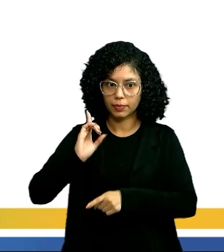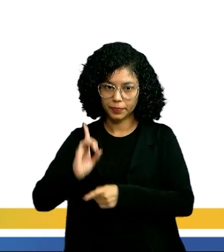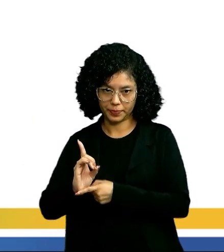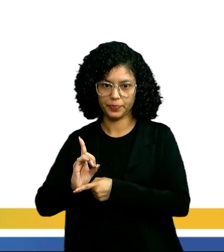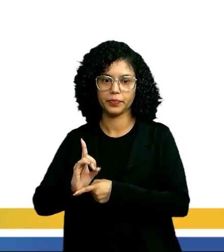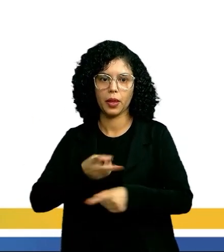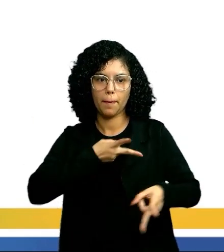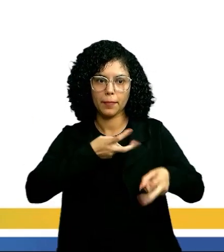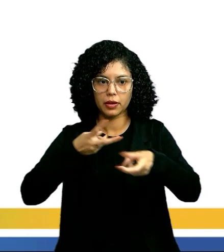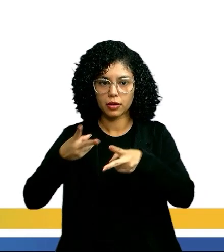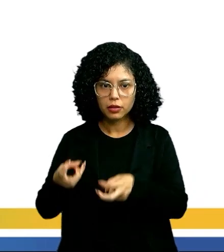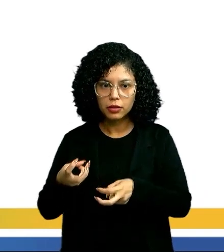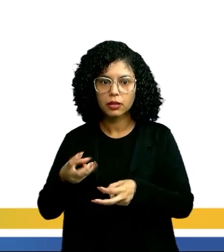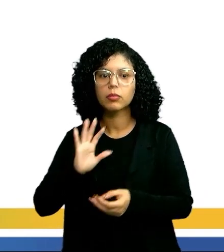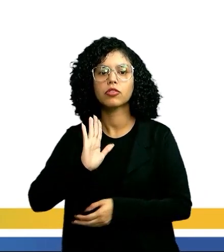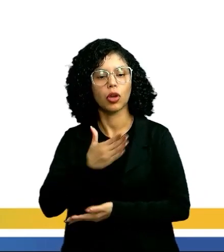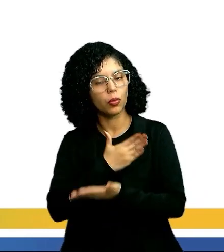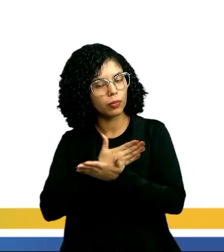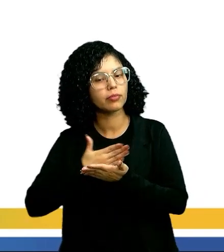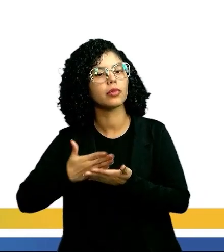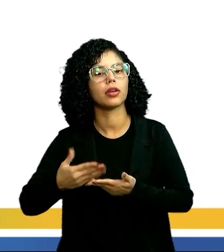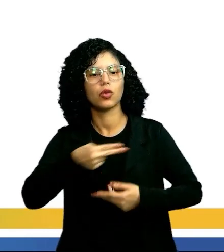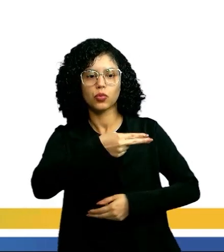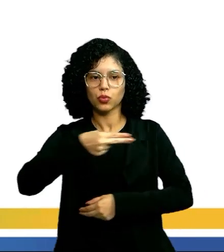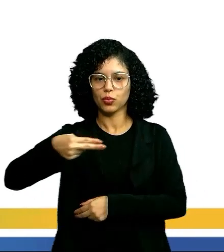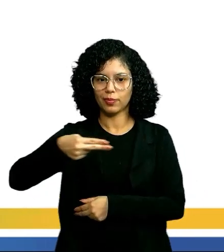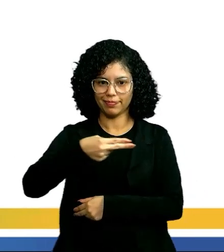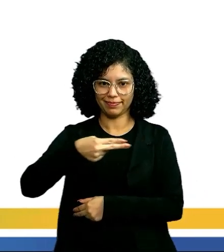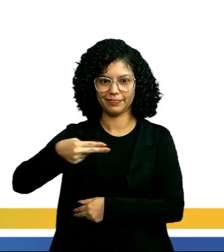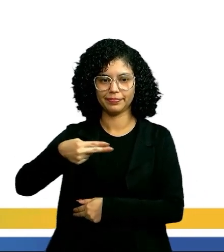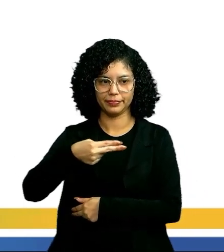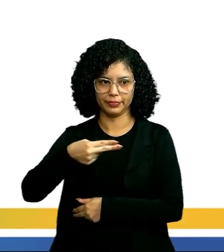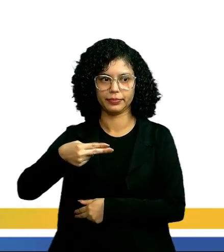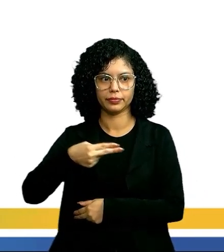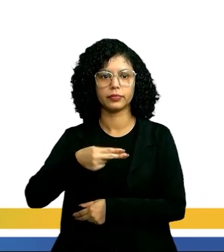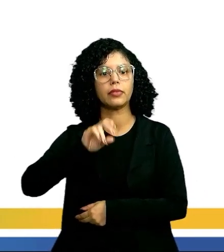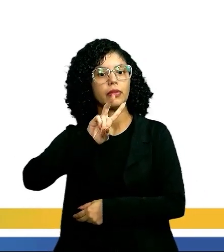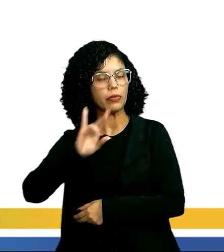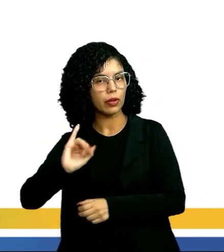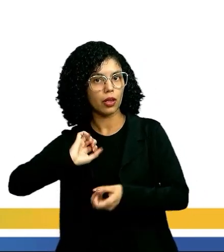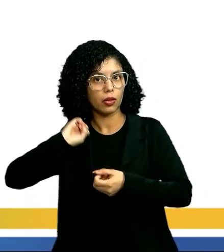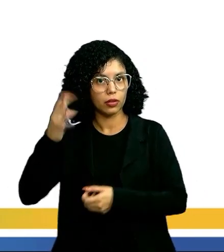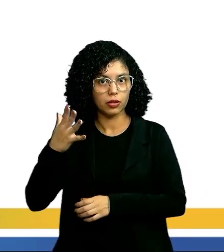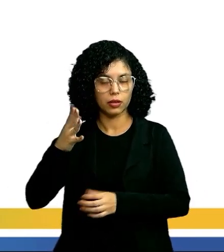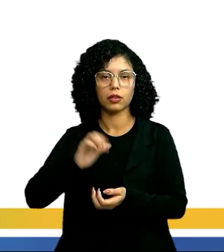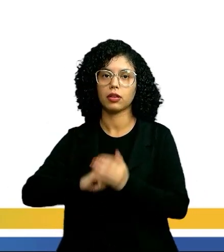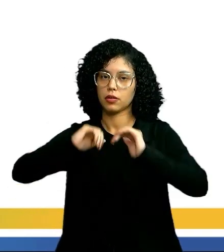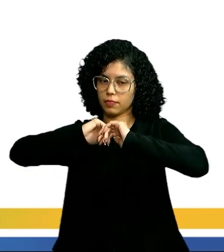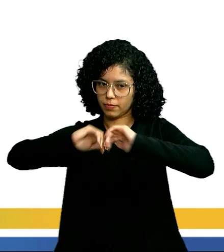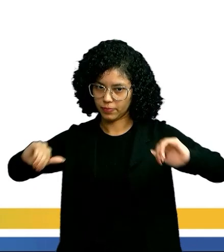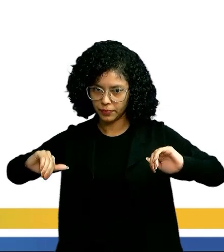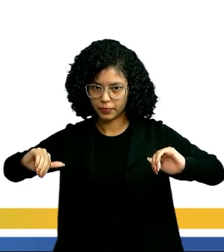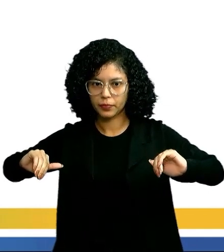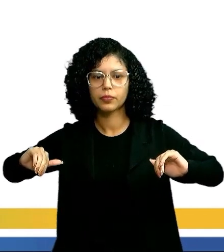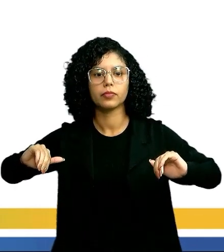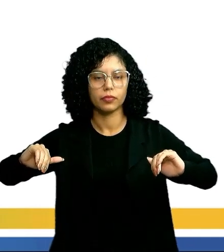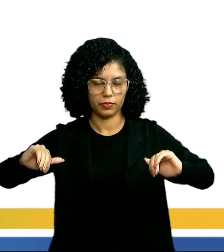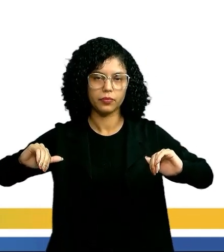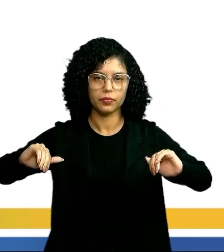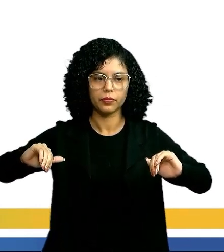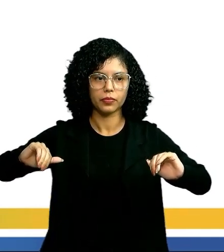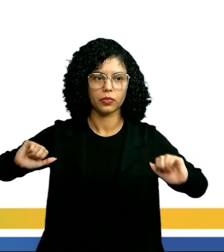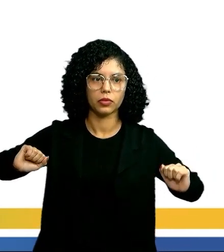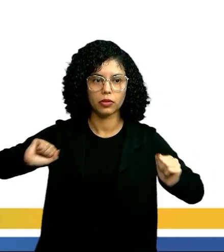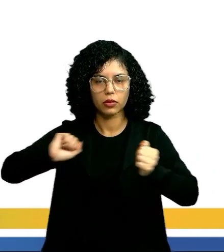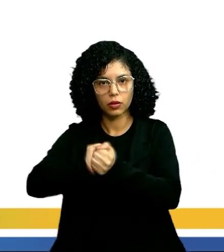D, perceba que a molécula ela começa com dupla ligação. Vai acontecer a cisão, que eu falei no início da aula,